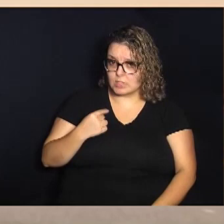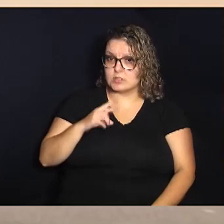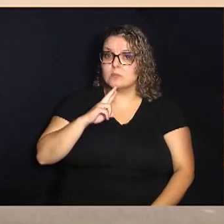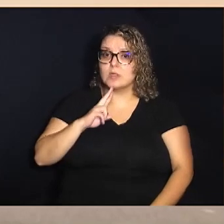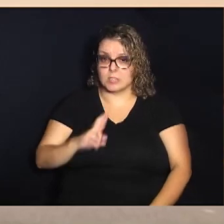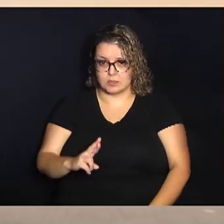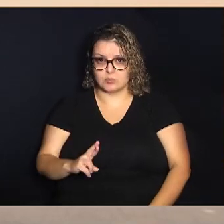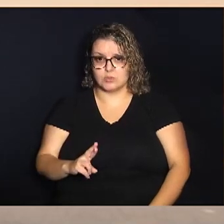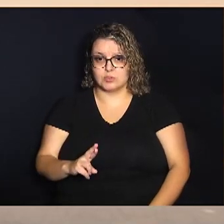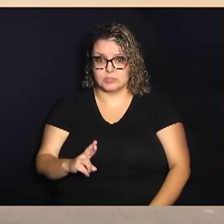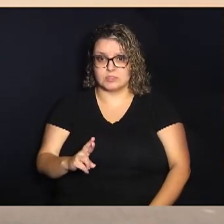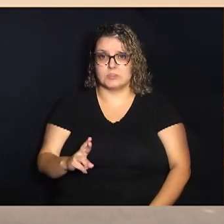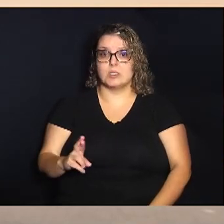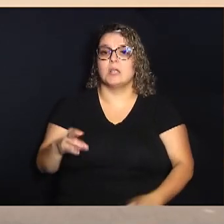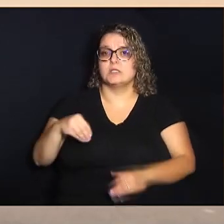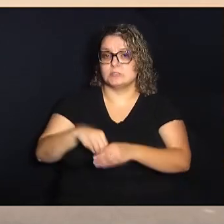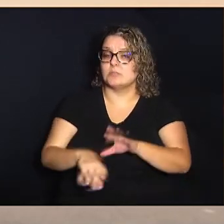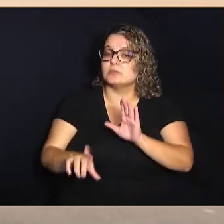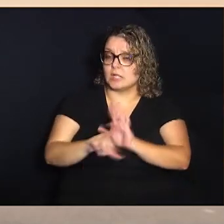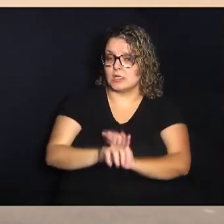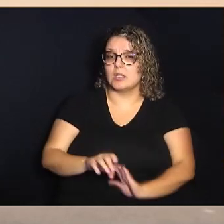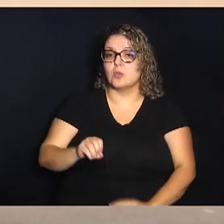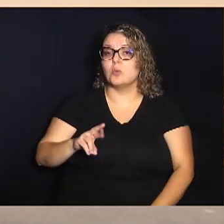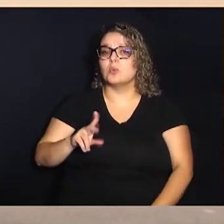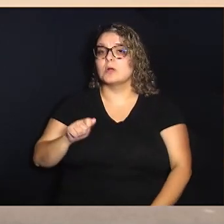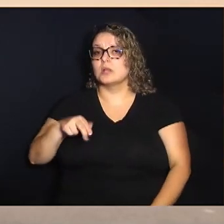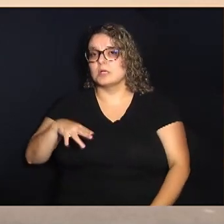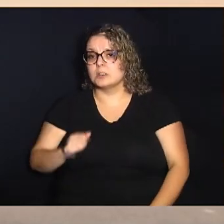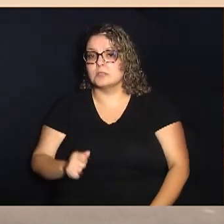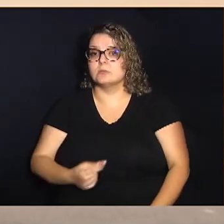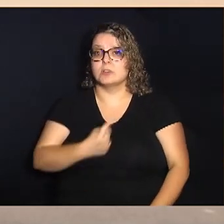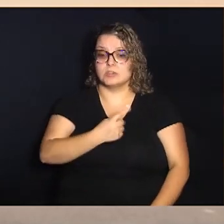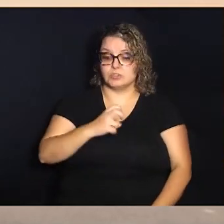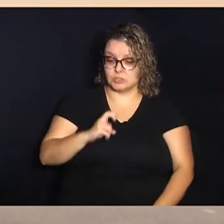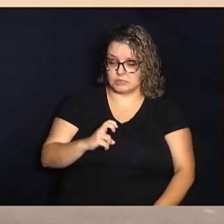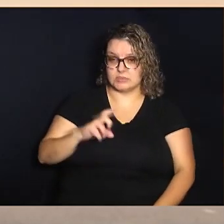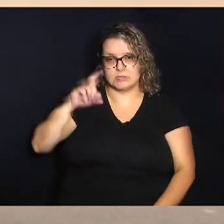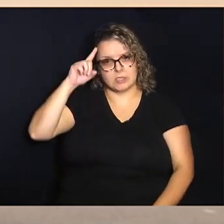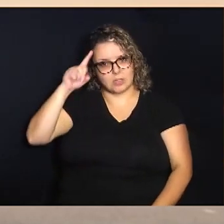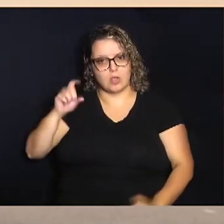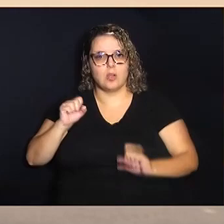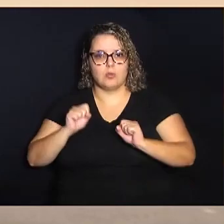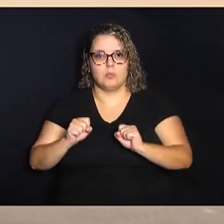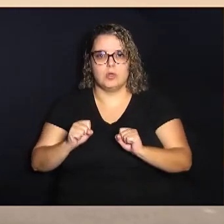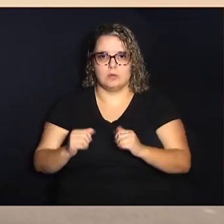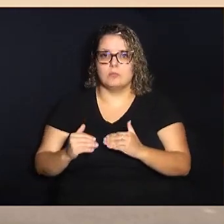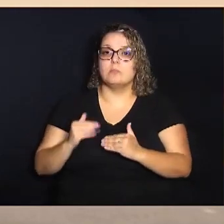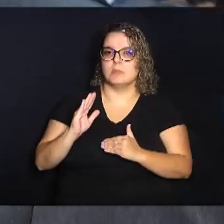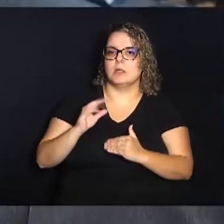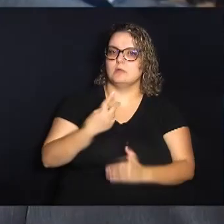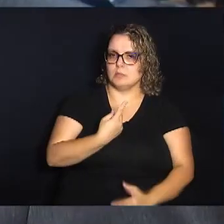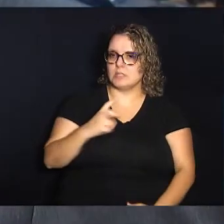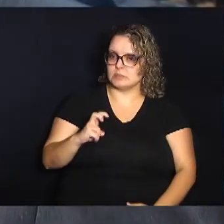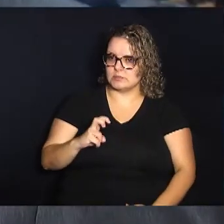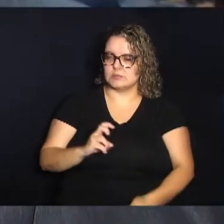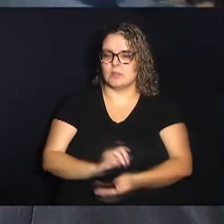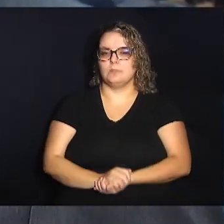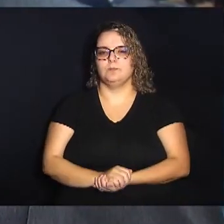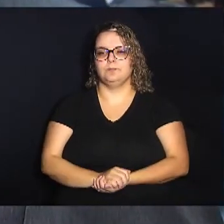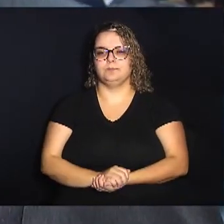respostas previstos na Lei Orgânica do município, que é de 15 dias, podendo ser prorrogado para mais 15.